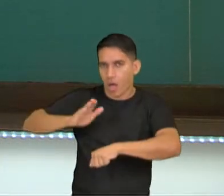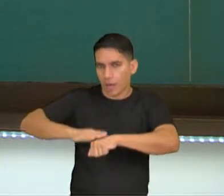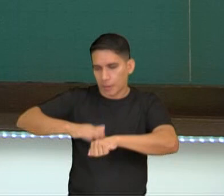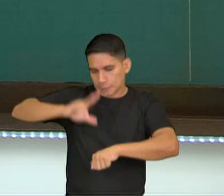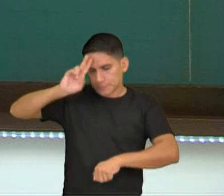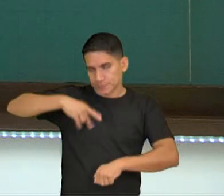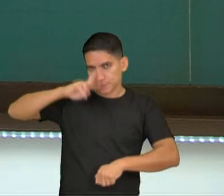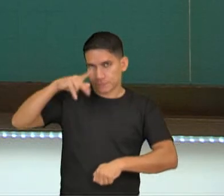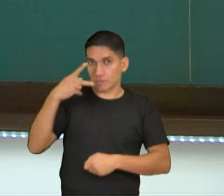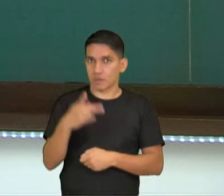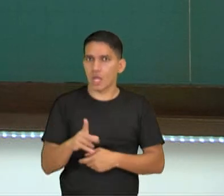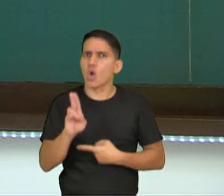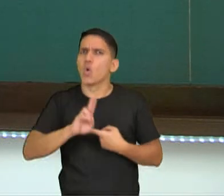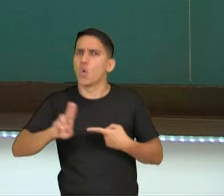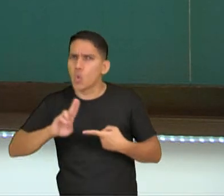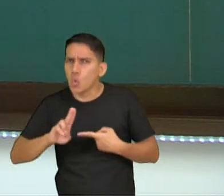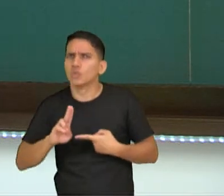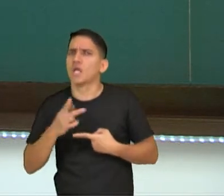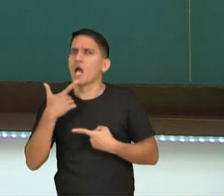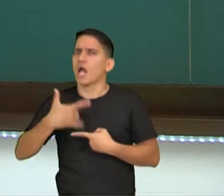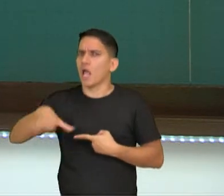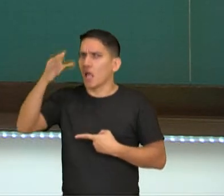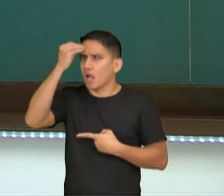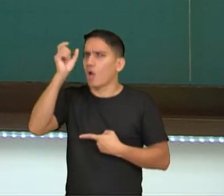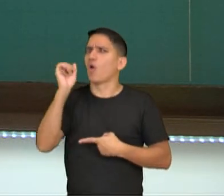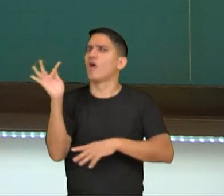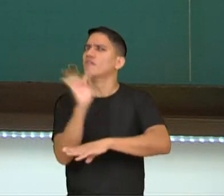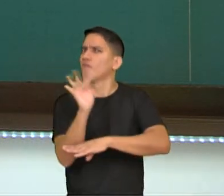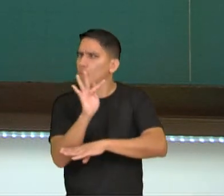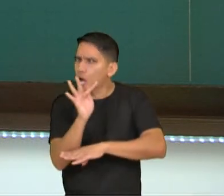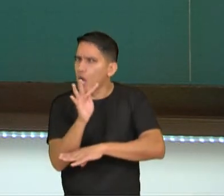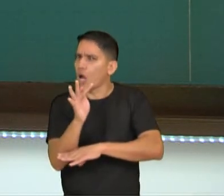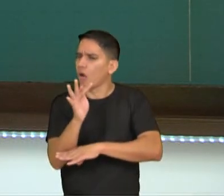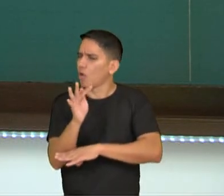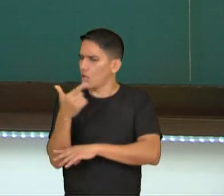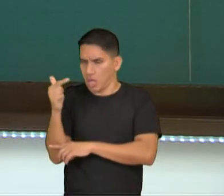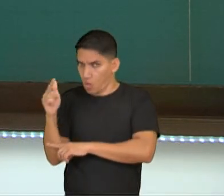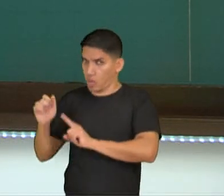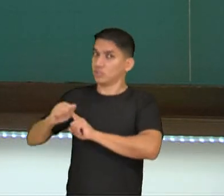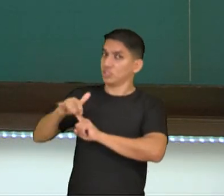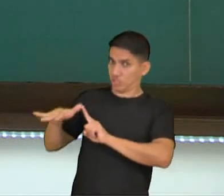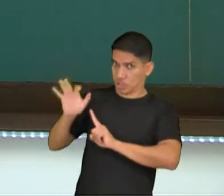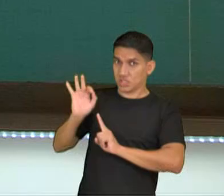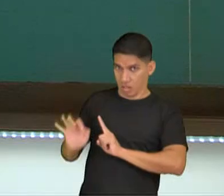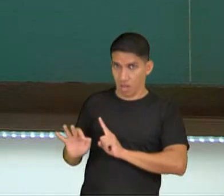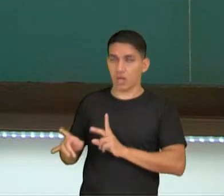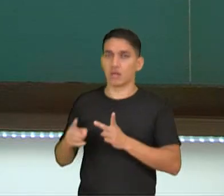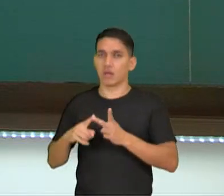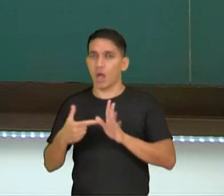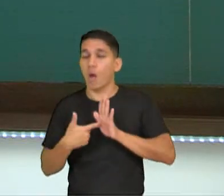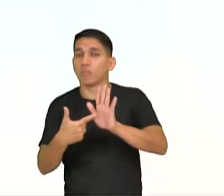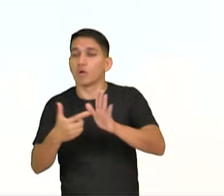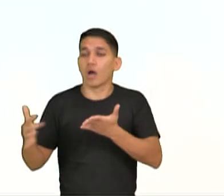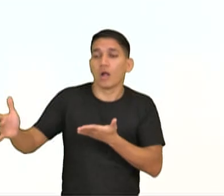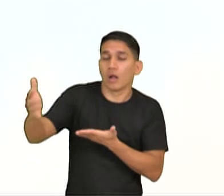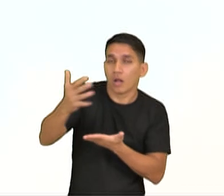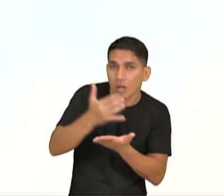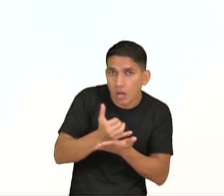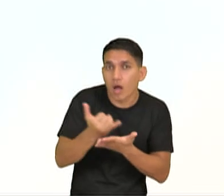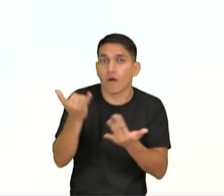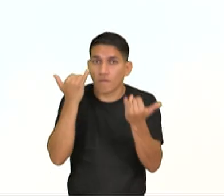a modalidade formal da língua portuguesa? Será que eu não escrevi gírias? Houve apresentação de dados, eu trouxe informações